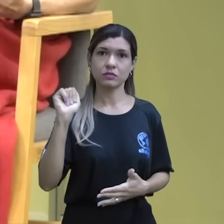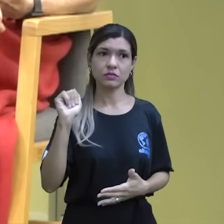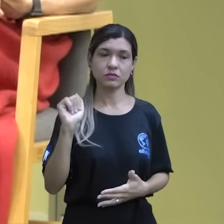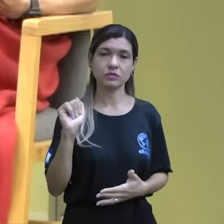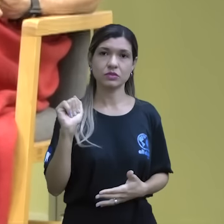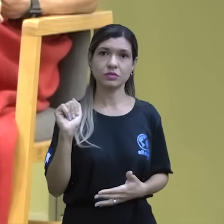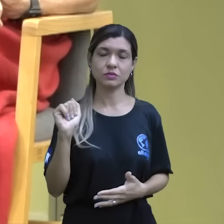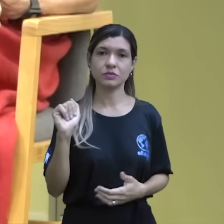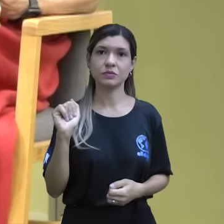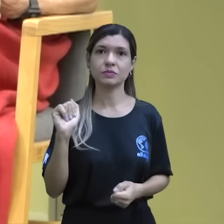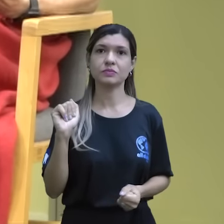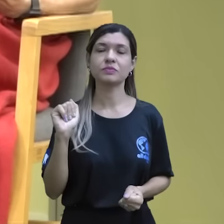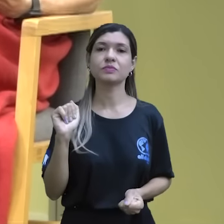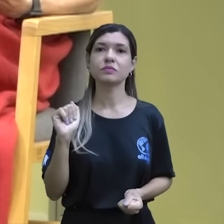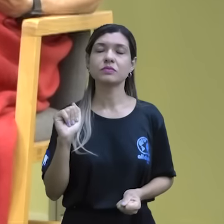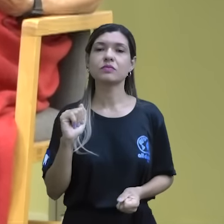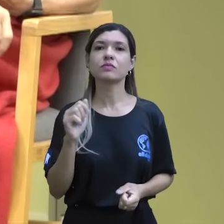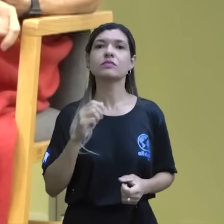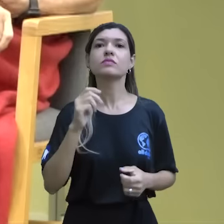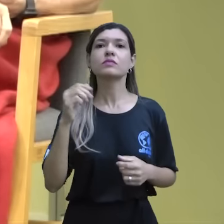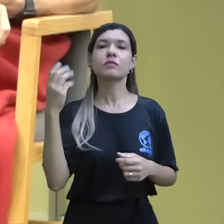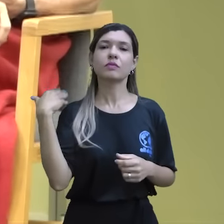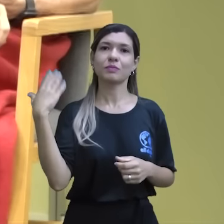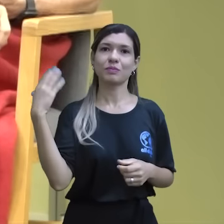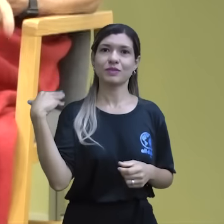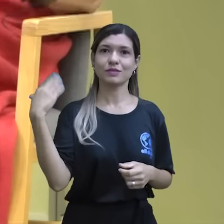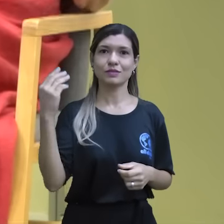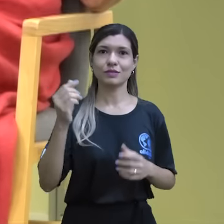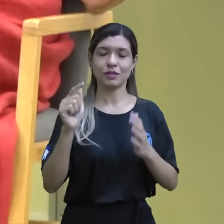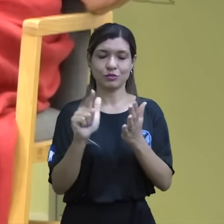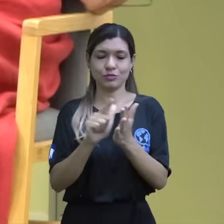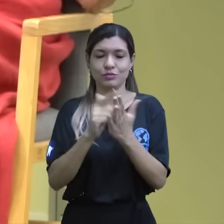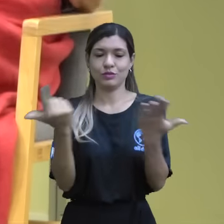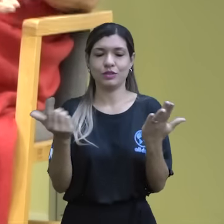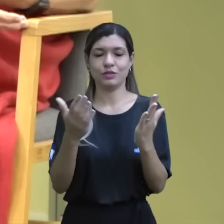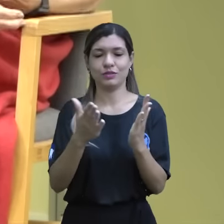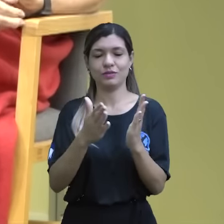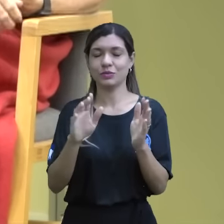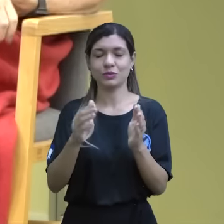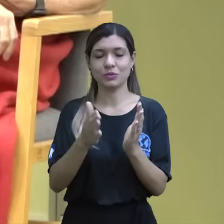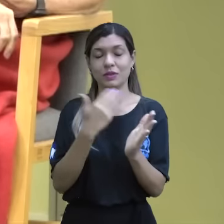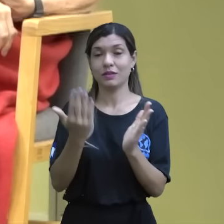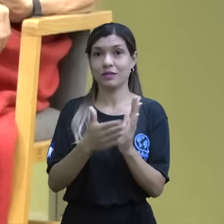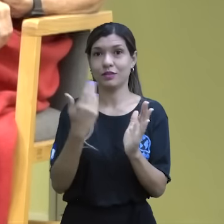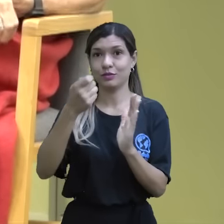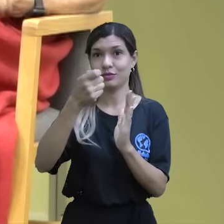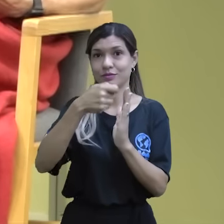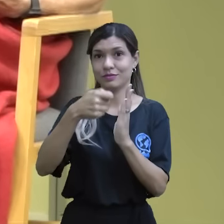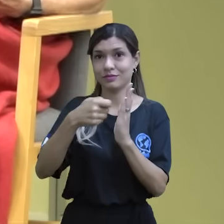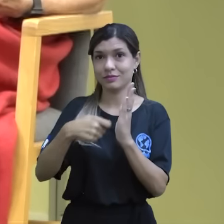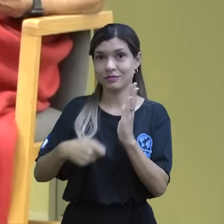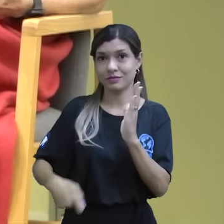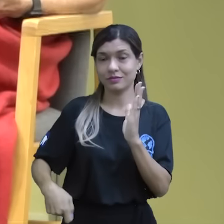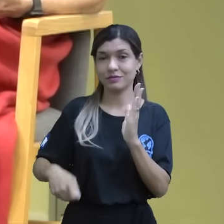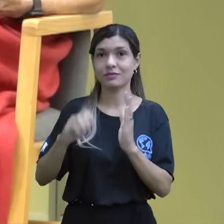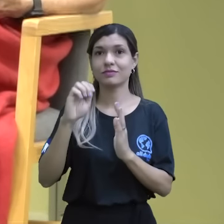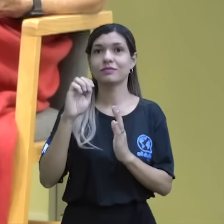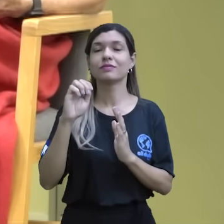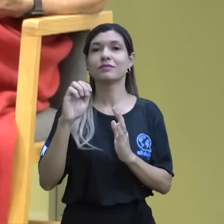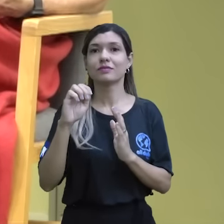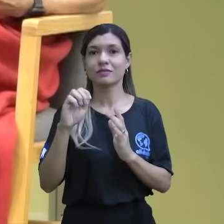às práticas da eugenia, de avaliar, eu trago a minha cabeça de Lima Barreto. Né? Enfim, ele